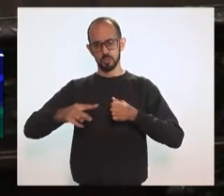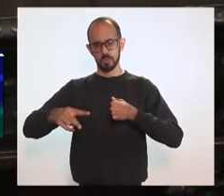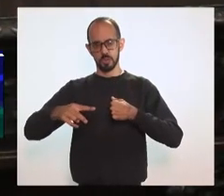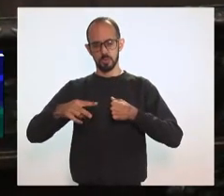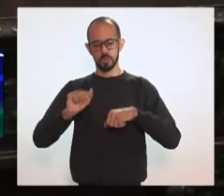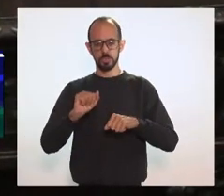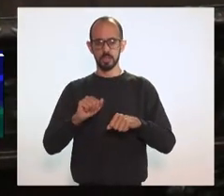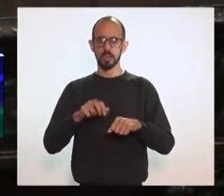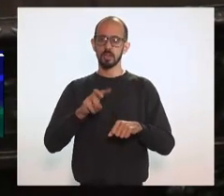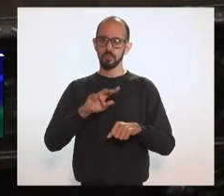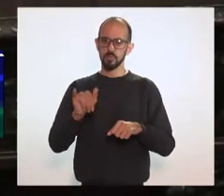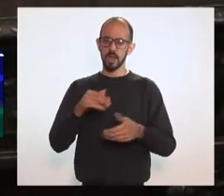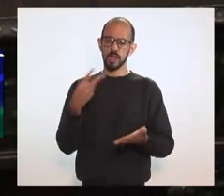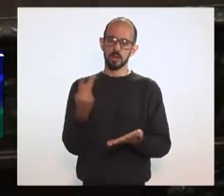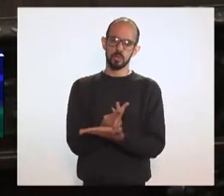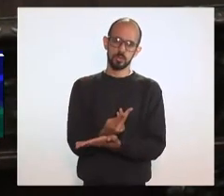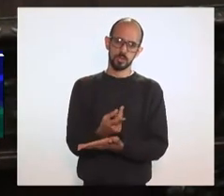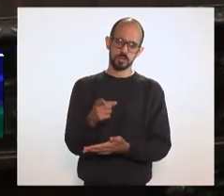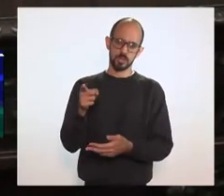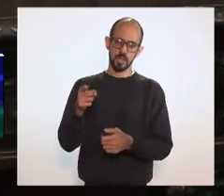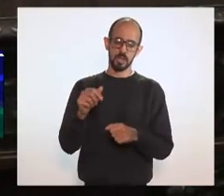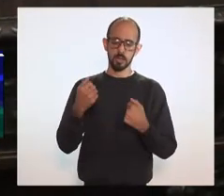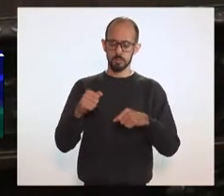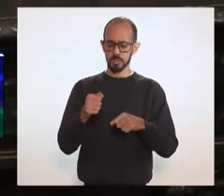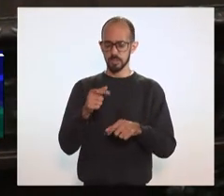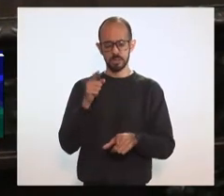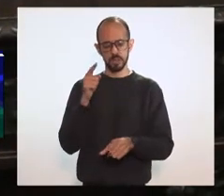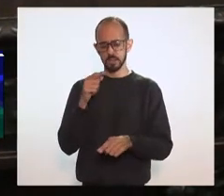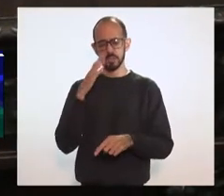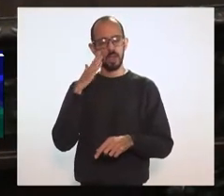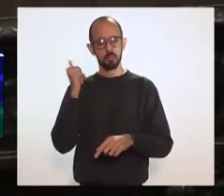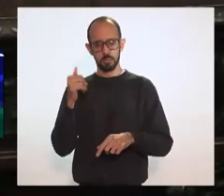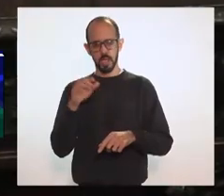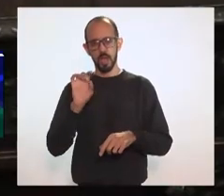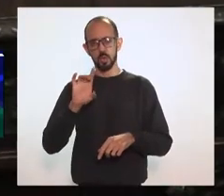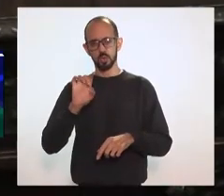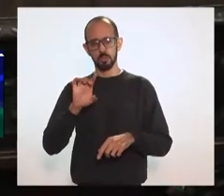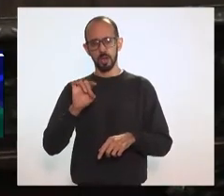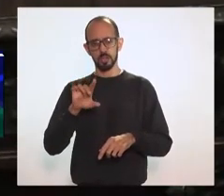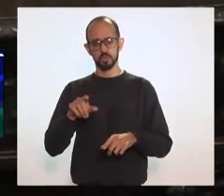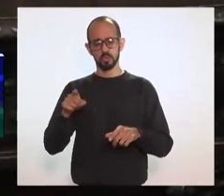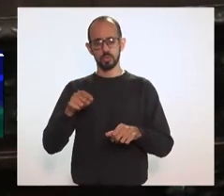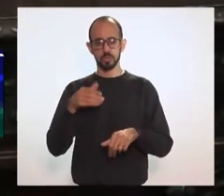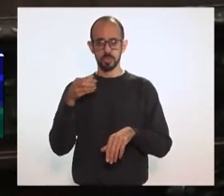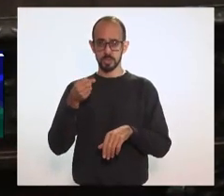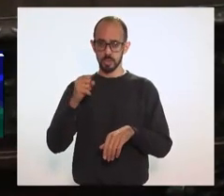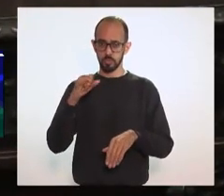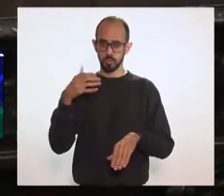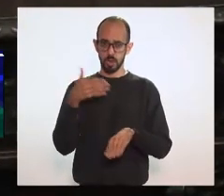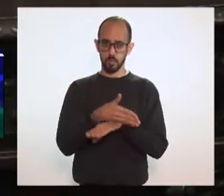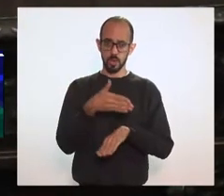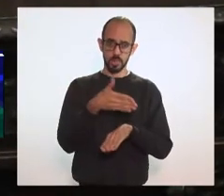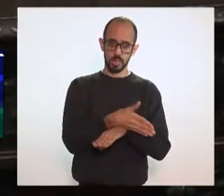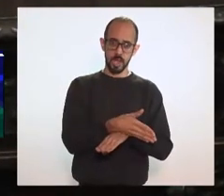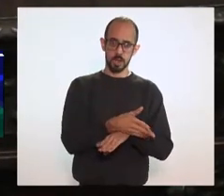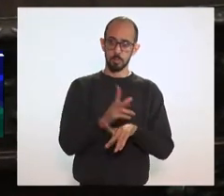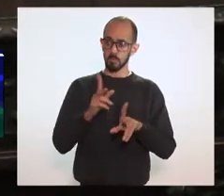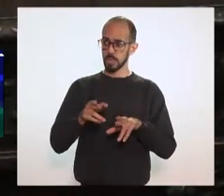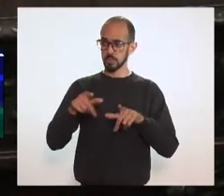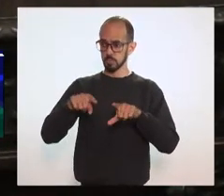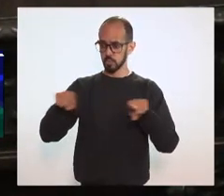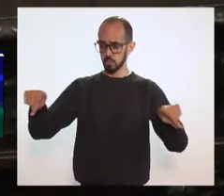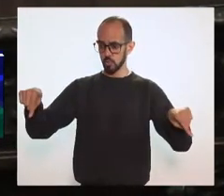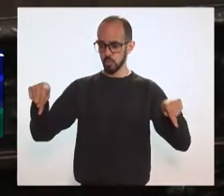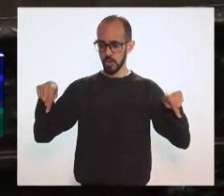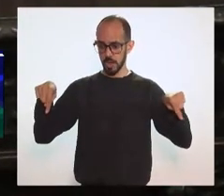que isso seja detectado através desse dispositivo. De modo que, se frequentarem ambientes cuja frequência desses agressores